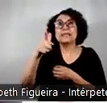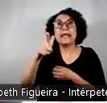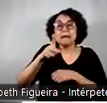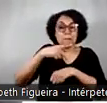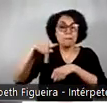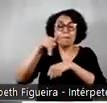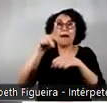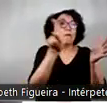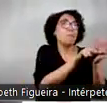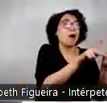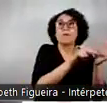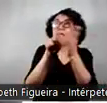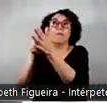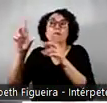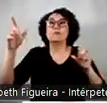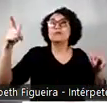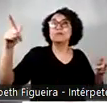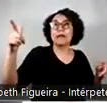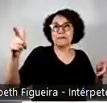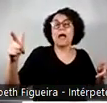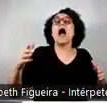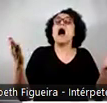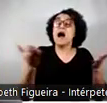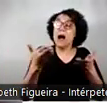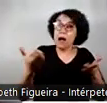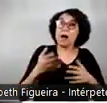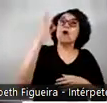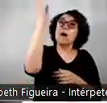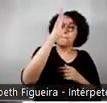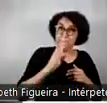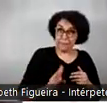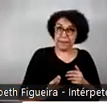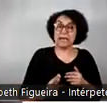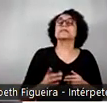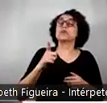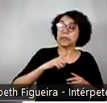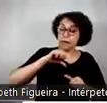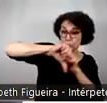uma mudança jurídica no Brasil, uma emenda constitucional.